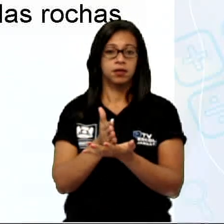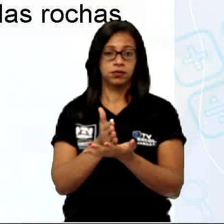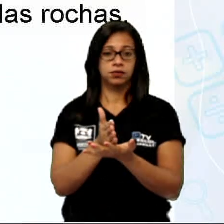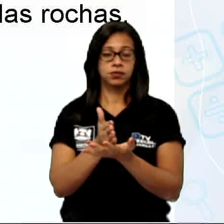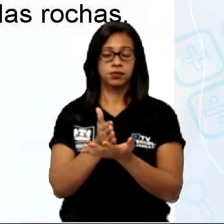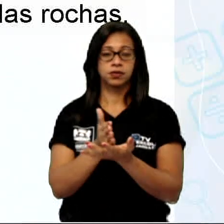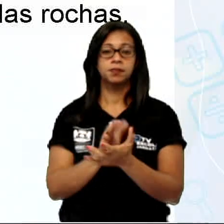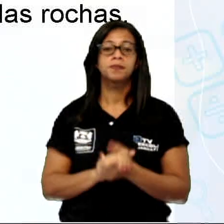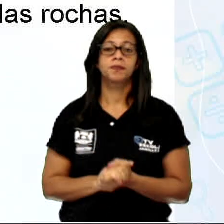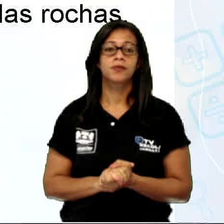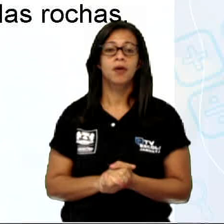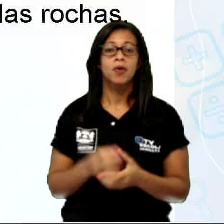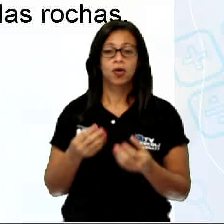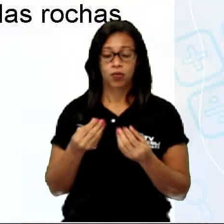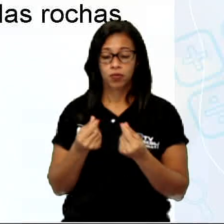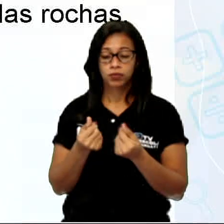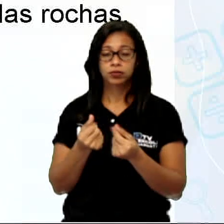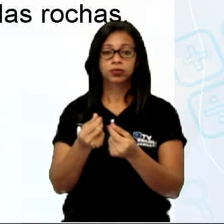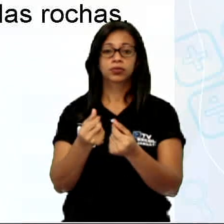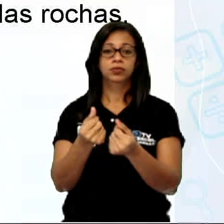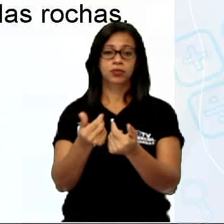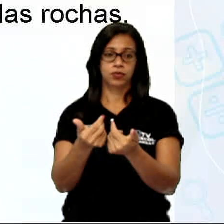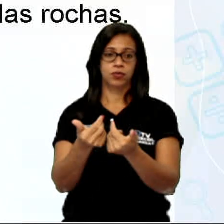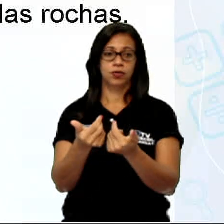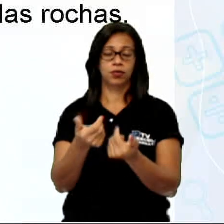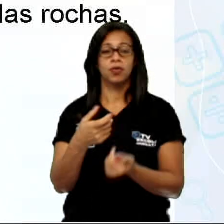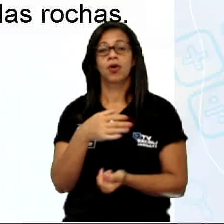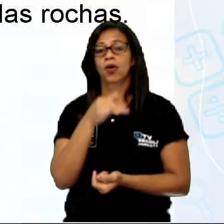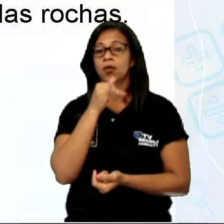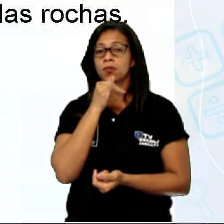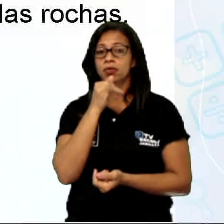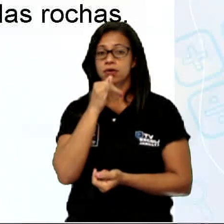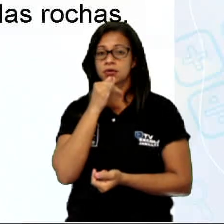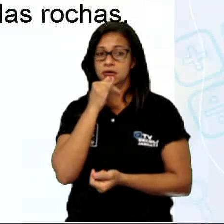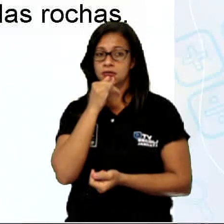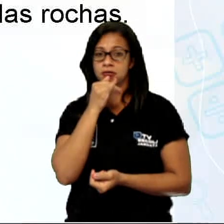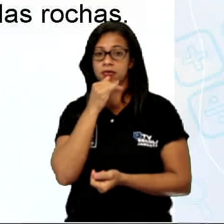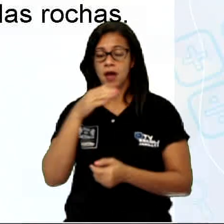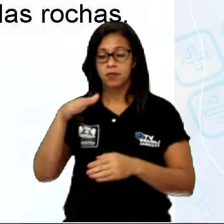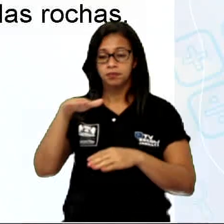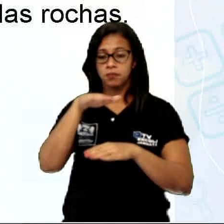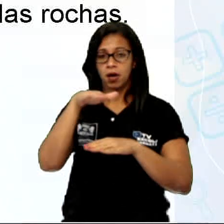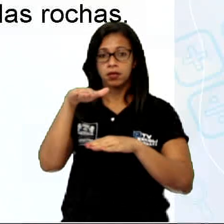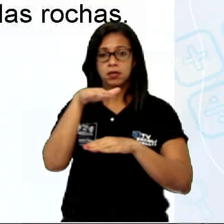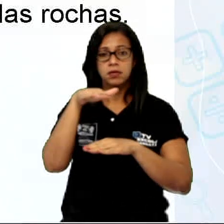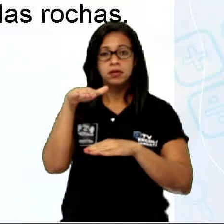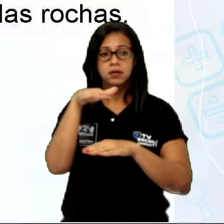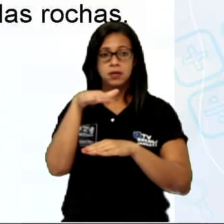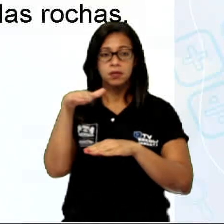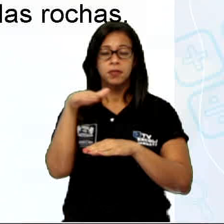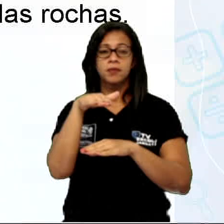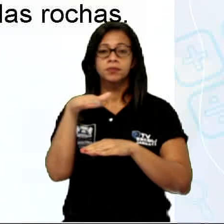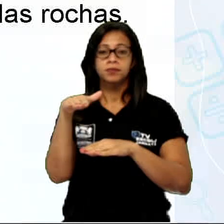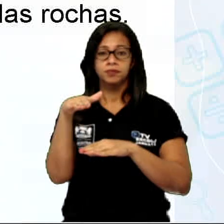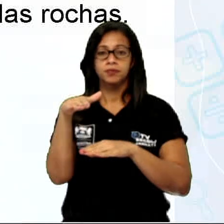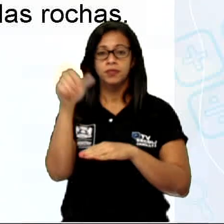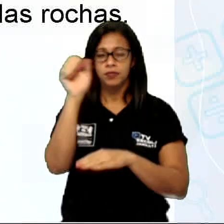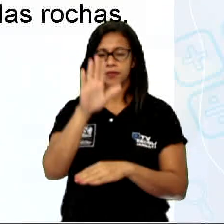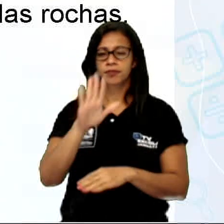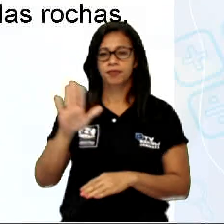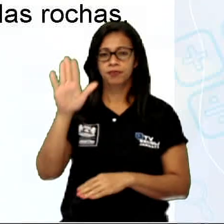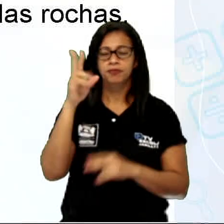Tem o solo, a parte de cima, onde é a parte em que nós mais interagimos, onde os seres vivos